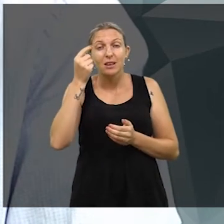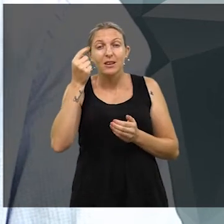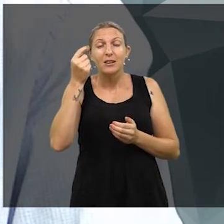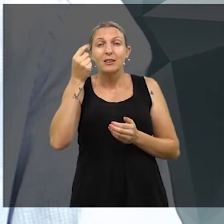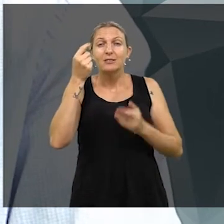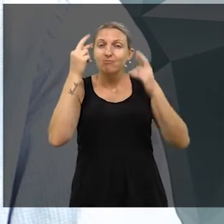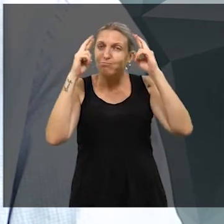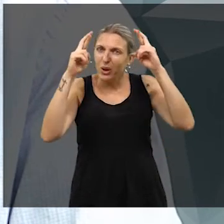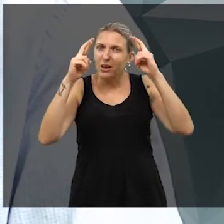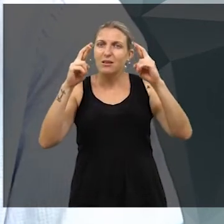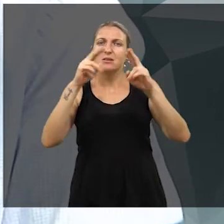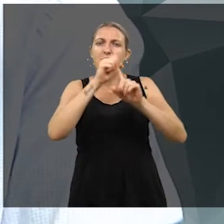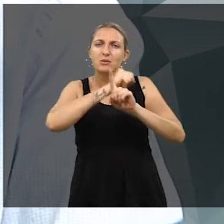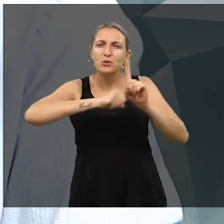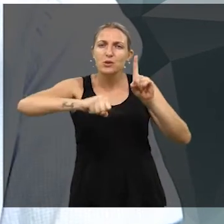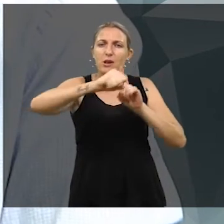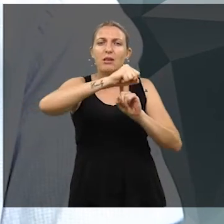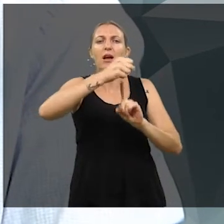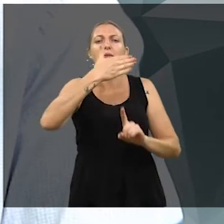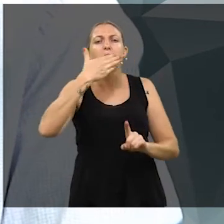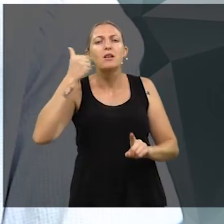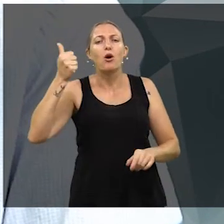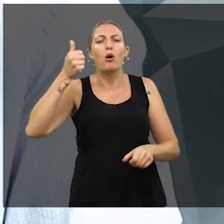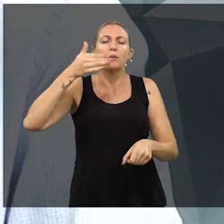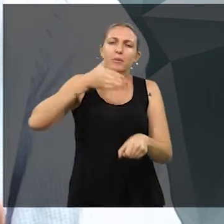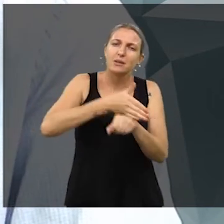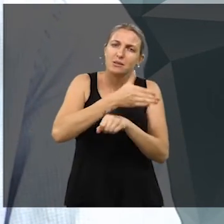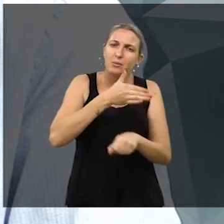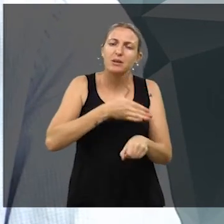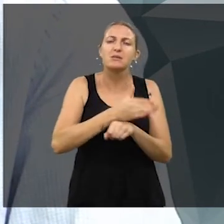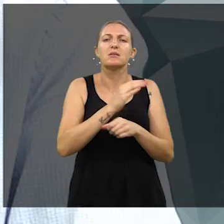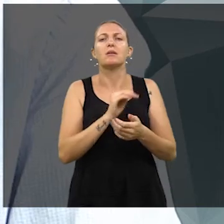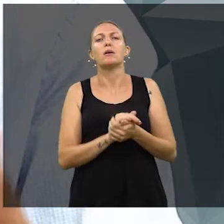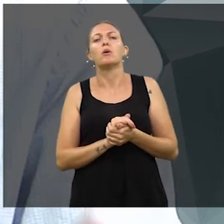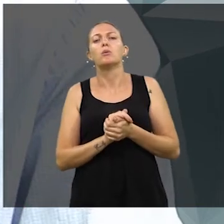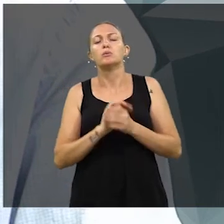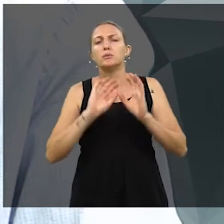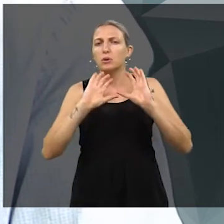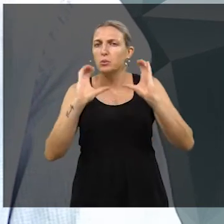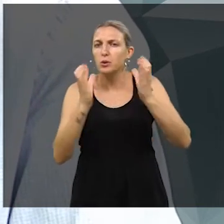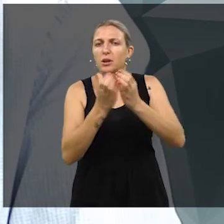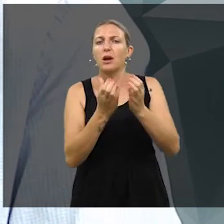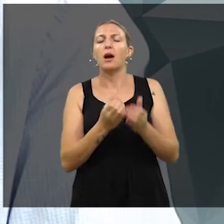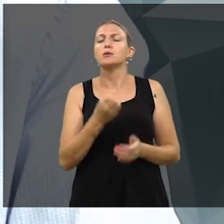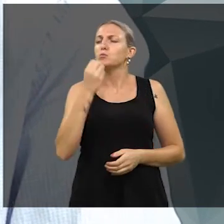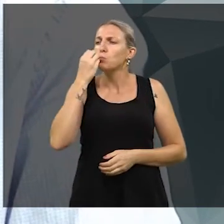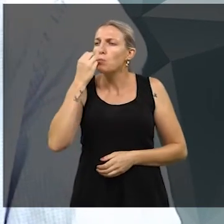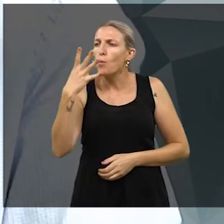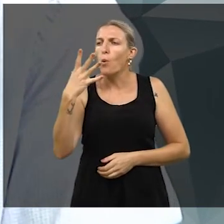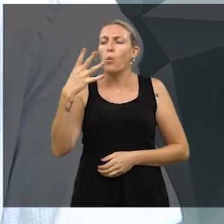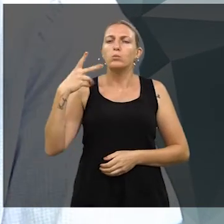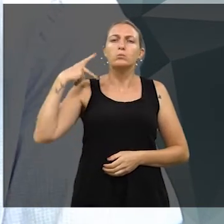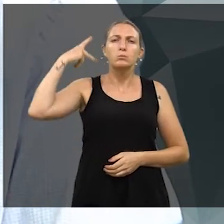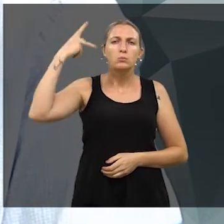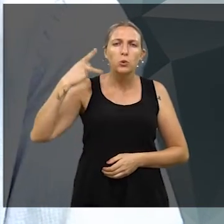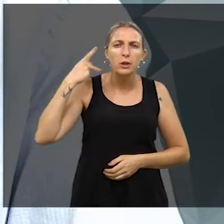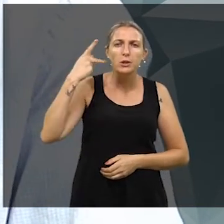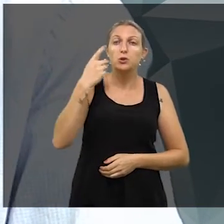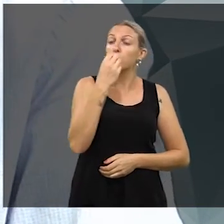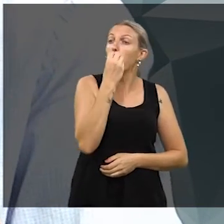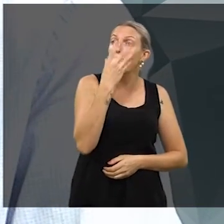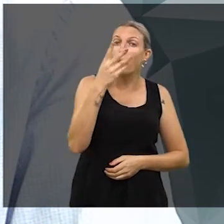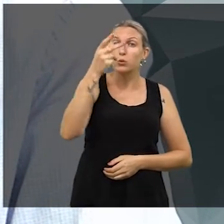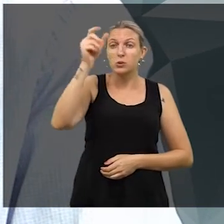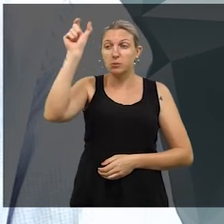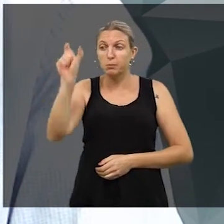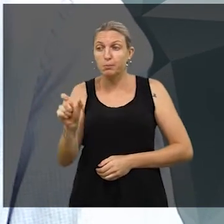com a participação e envolvimento de todos, né, com boas políticas, com bons políticos, assim a gente espera que possa acontecer. Mas